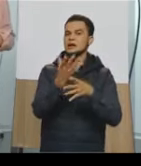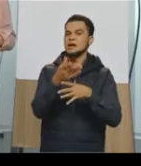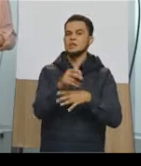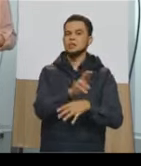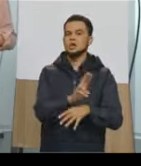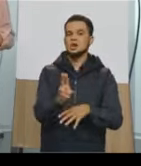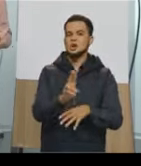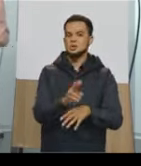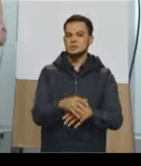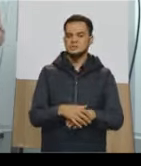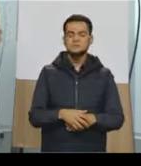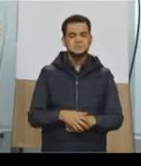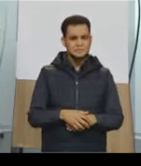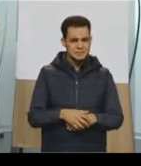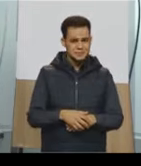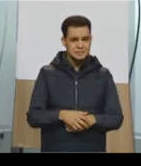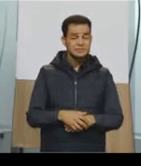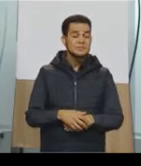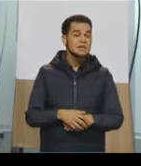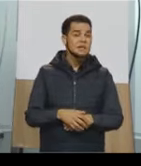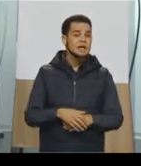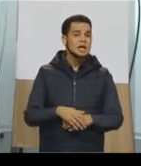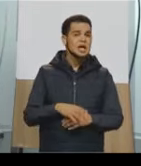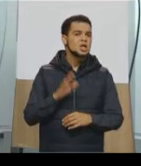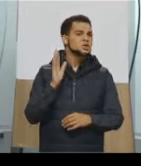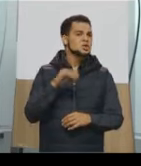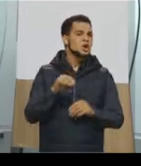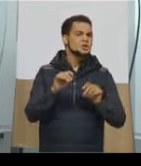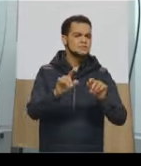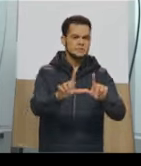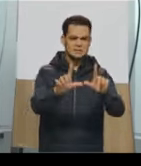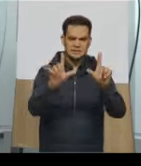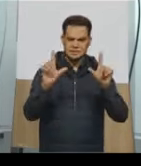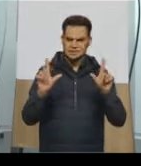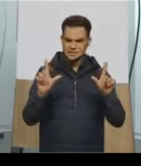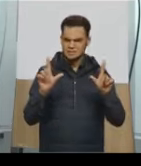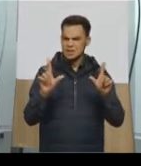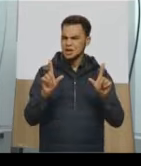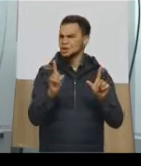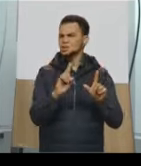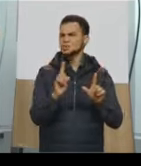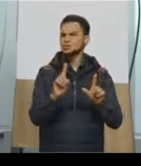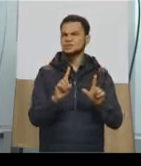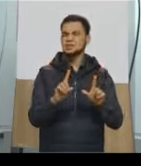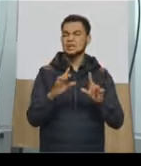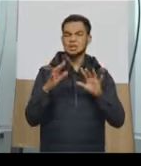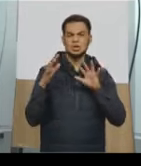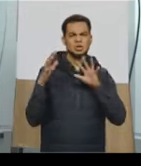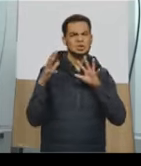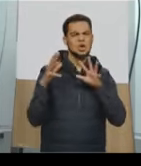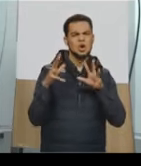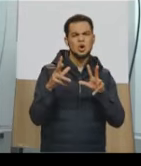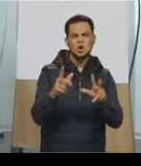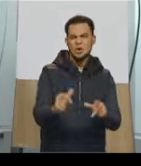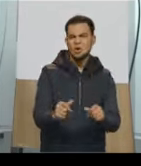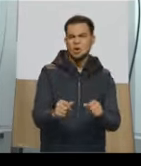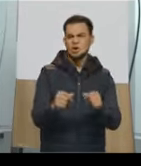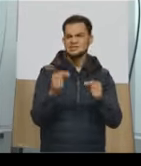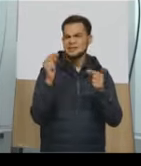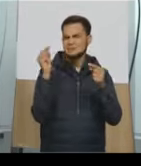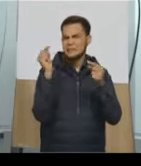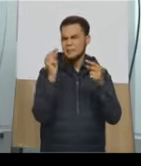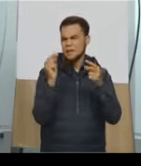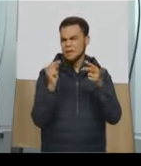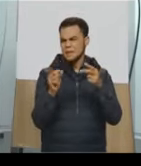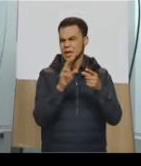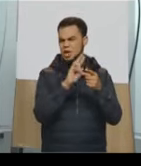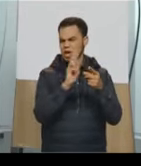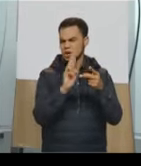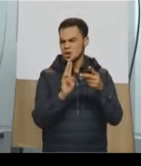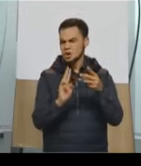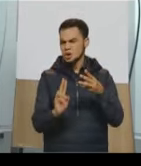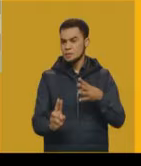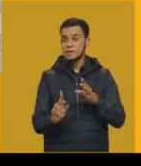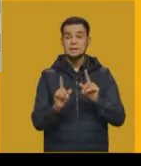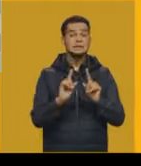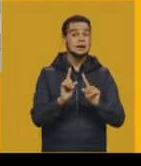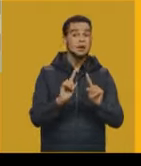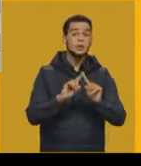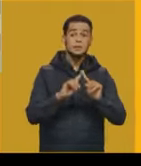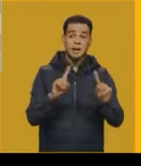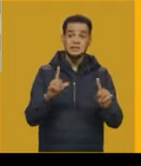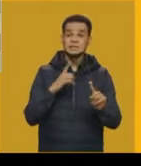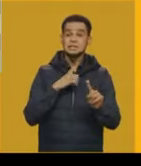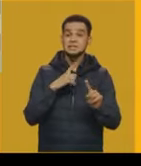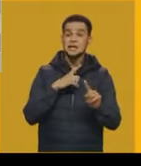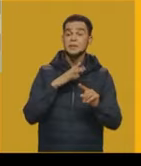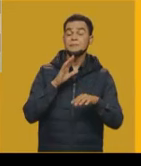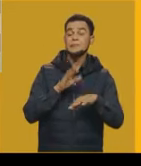uma tabela. Não tem todos os prefixos, mas tem aqueles mais importantes para utilizarmos. Então, nós temos aqui